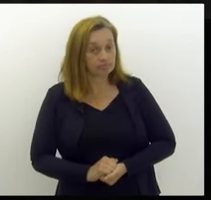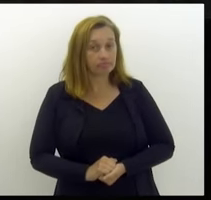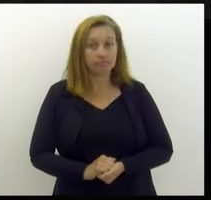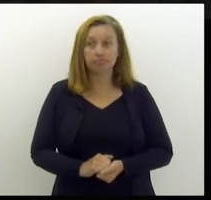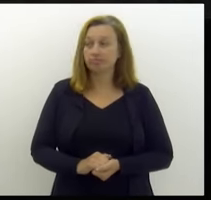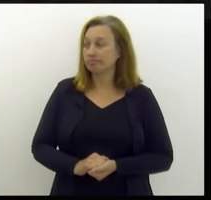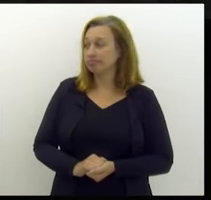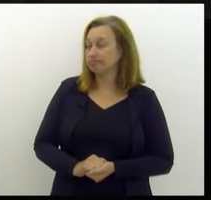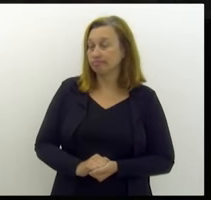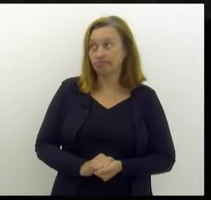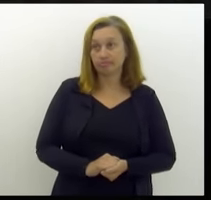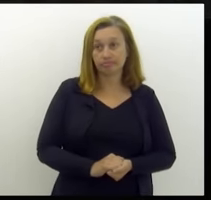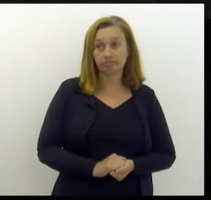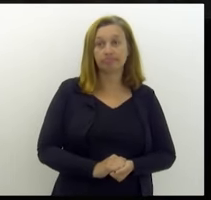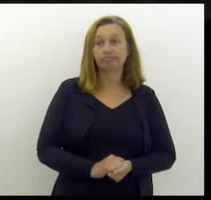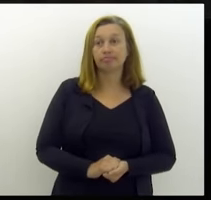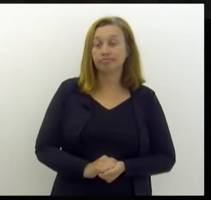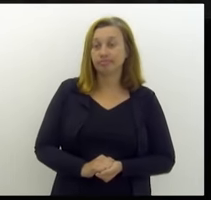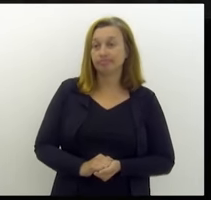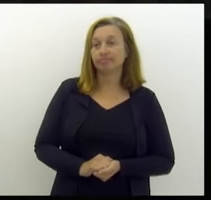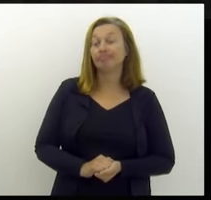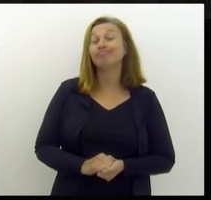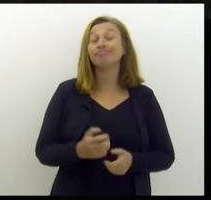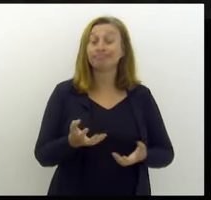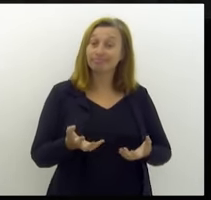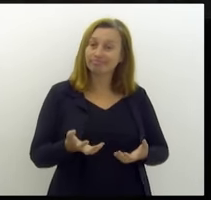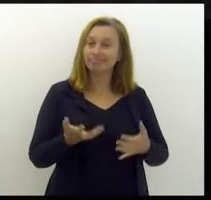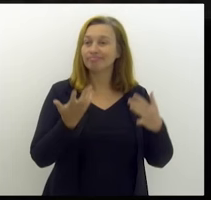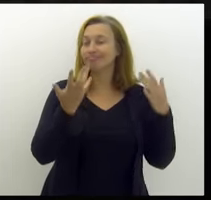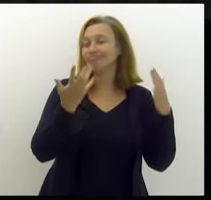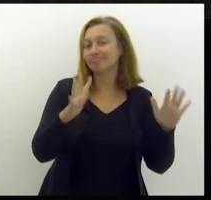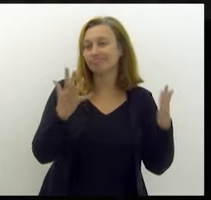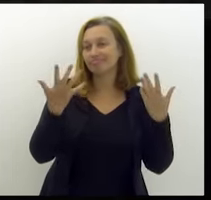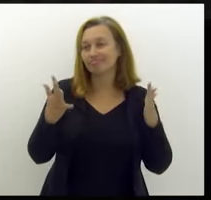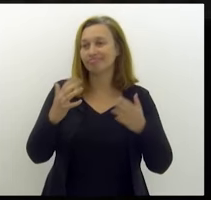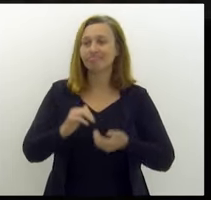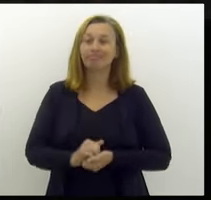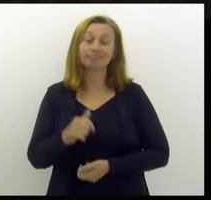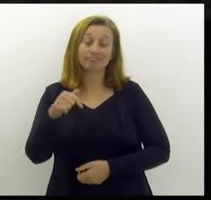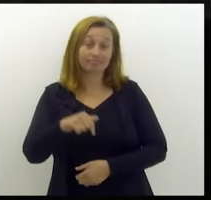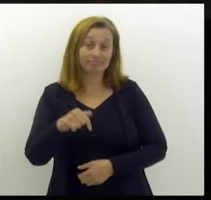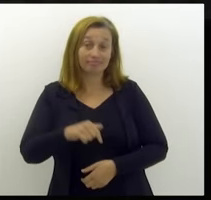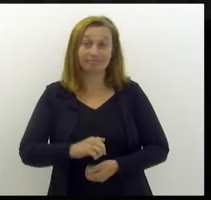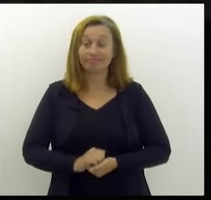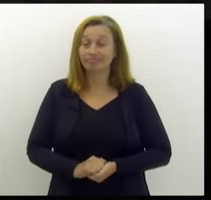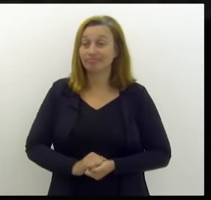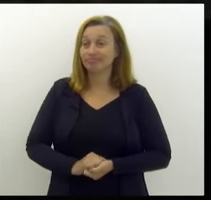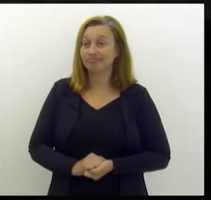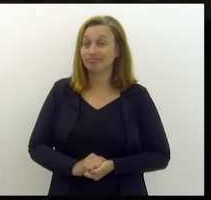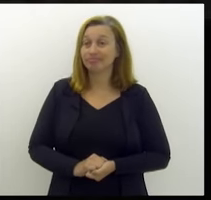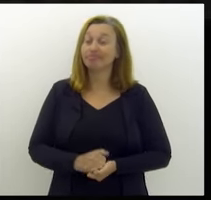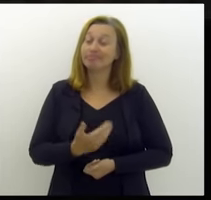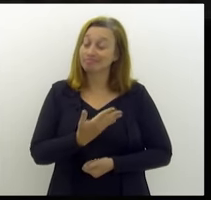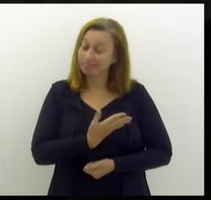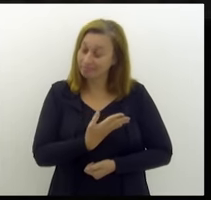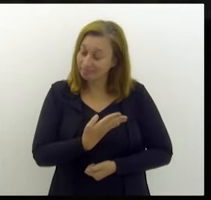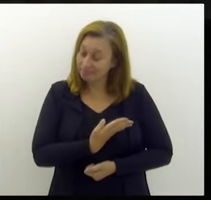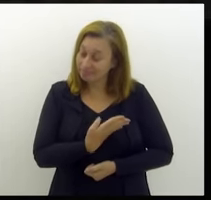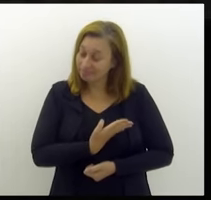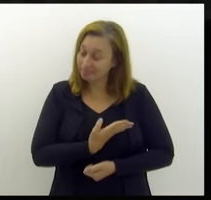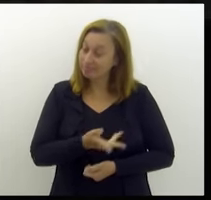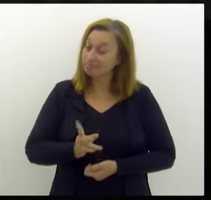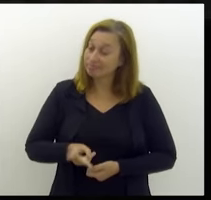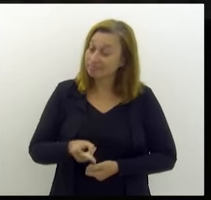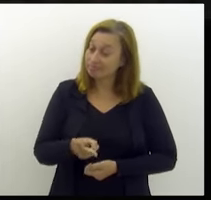essa sessão bem queria saudar aqui os nobres colegas que ainda estão aqui